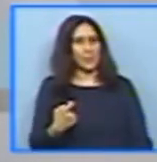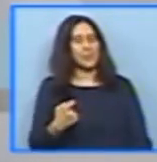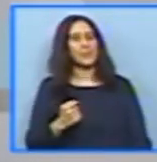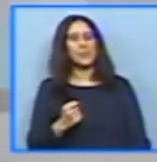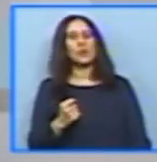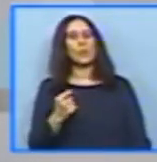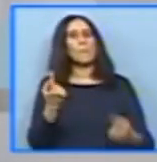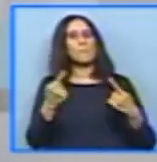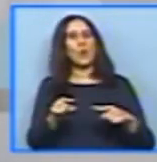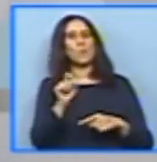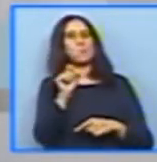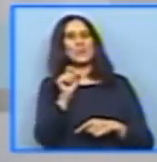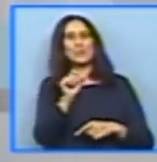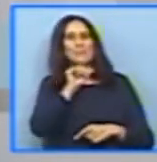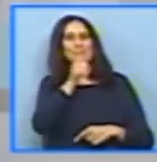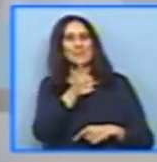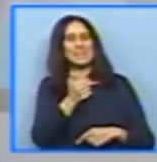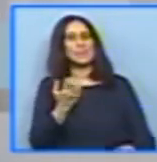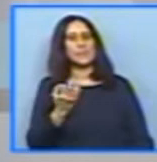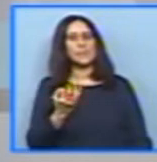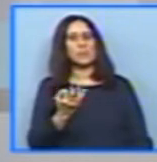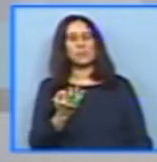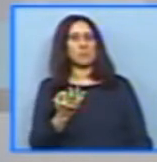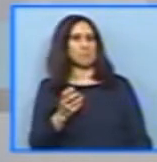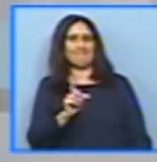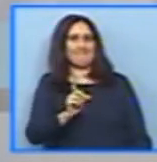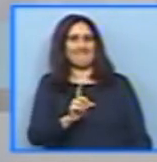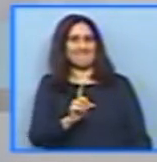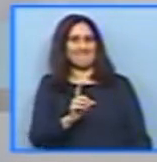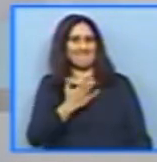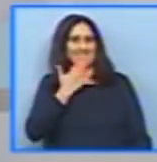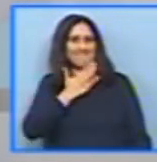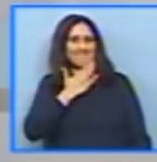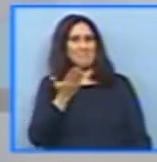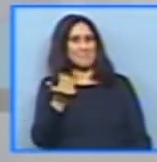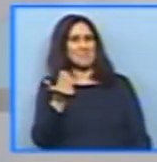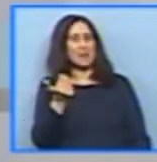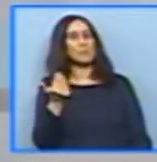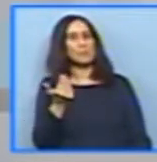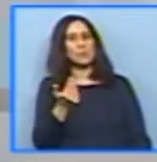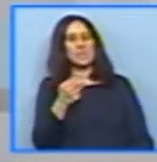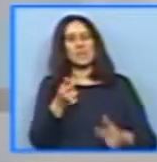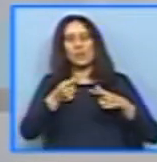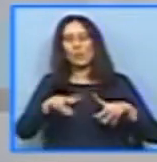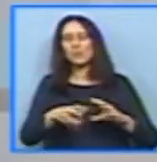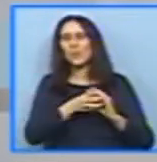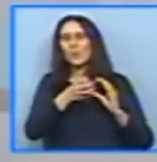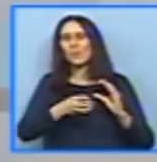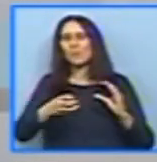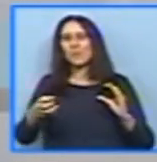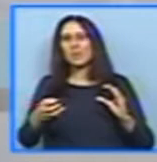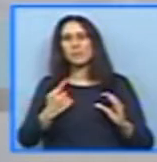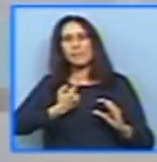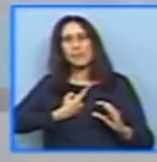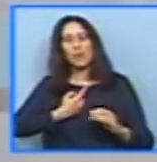não bastariam minutos, de facto não bastarão. Até porque a complexidade das linguagens carece da